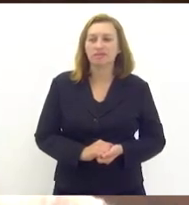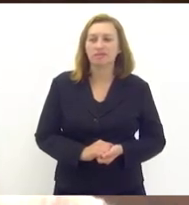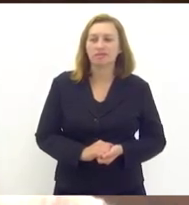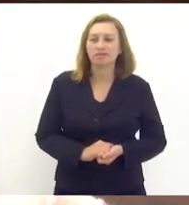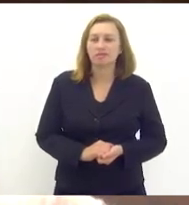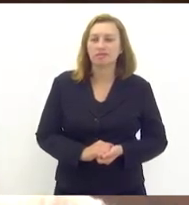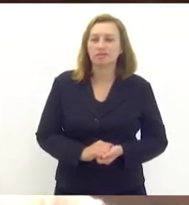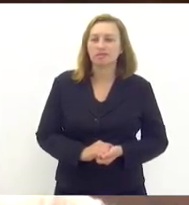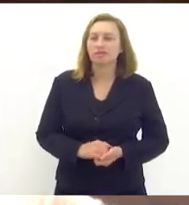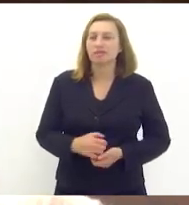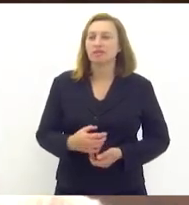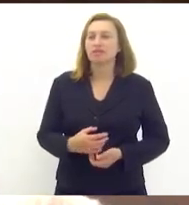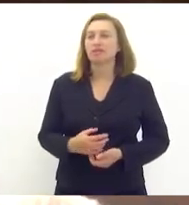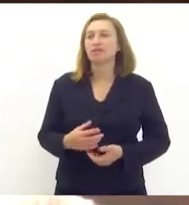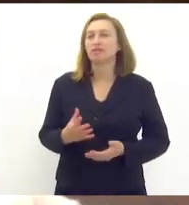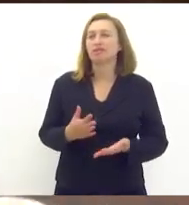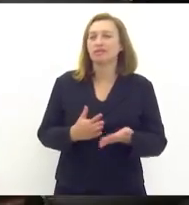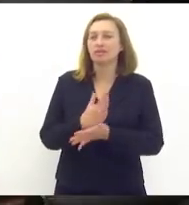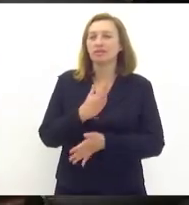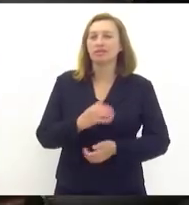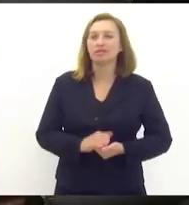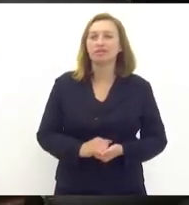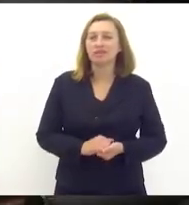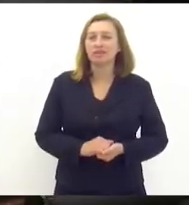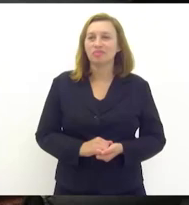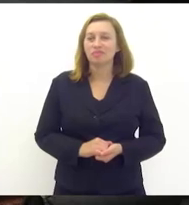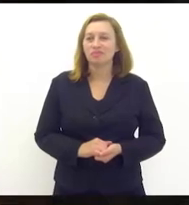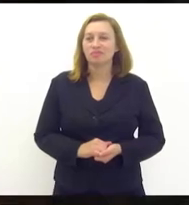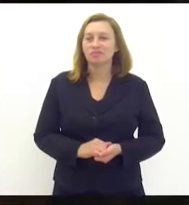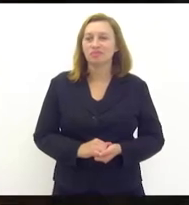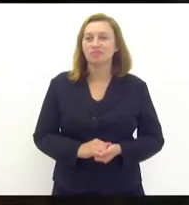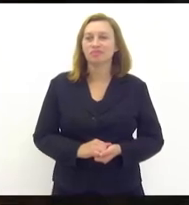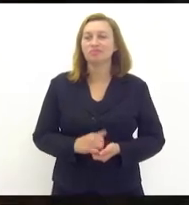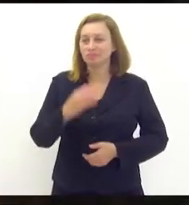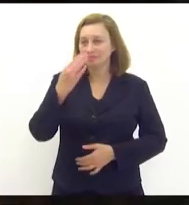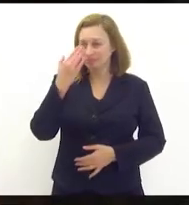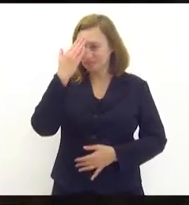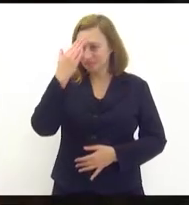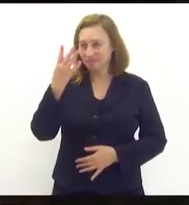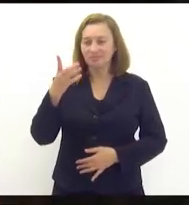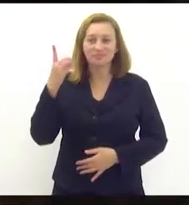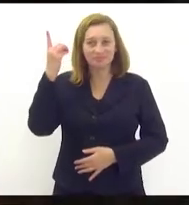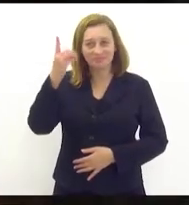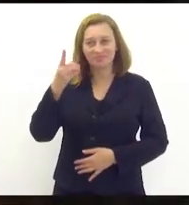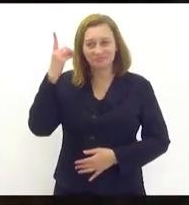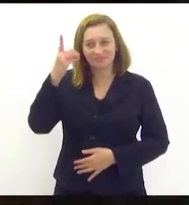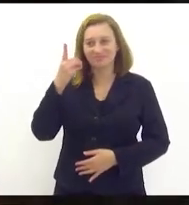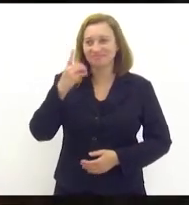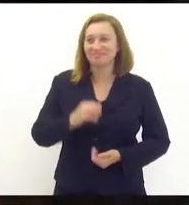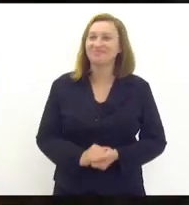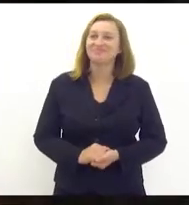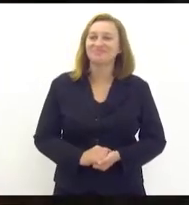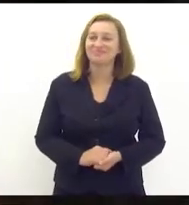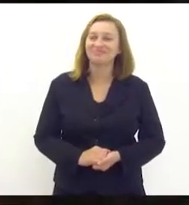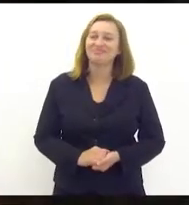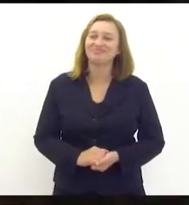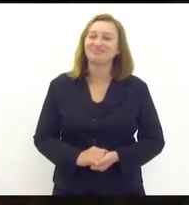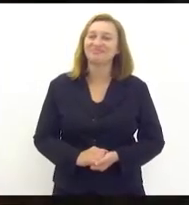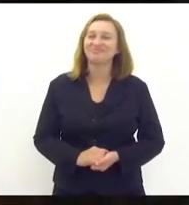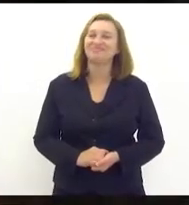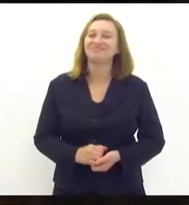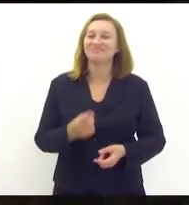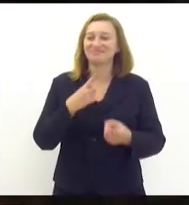o nosso parecer é favorável Muito obrigado Deputado compareceres emitido